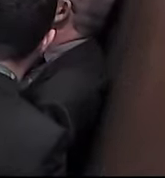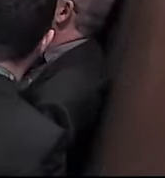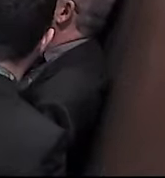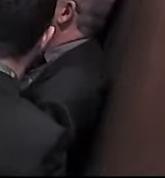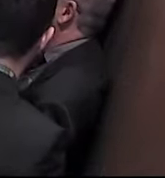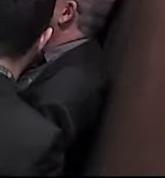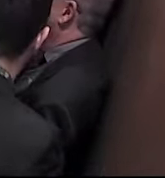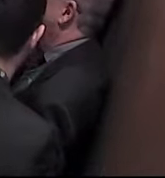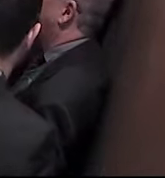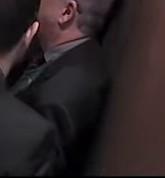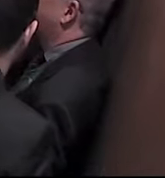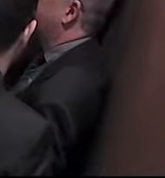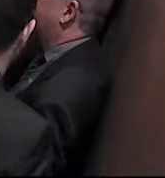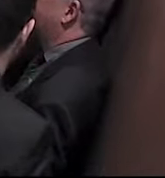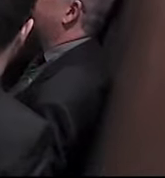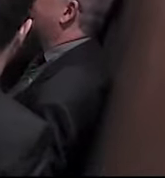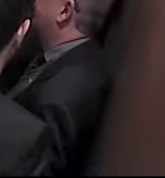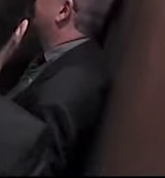Presidente,